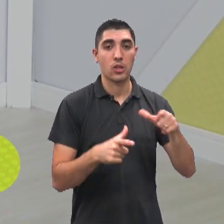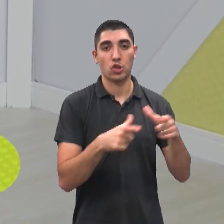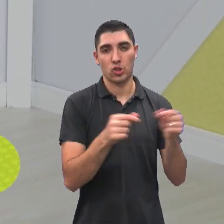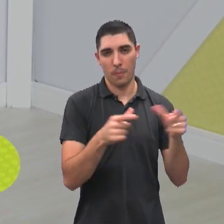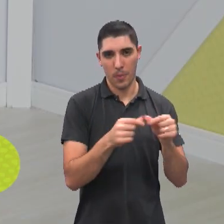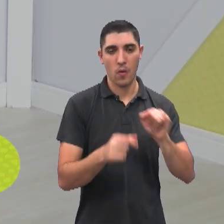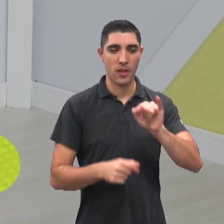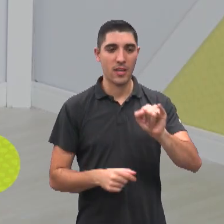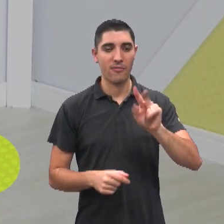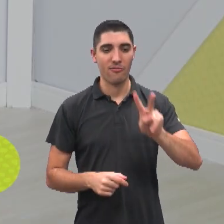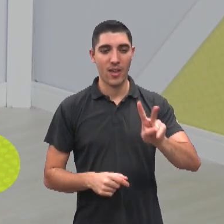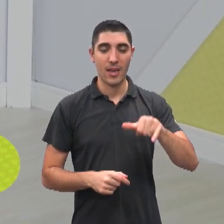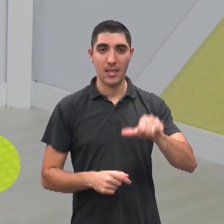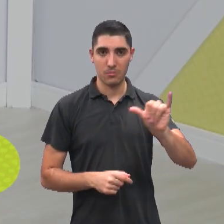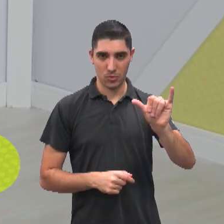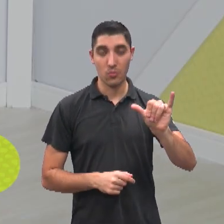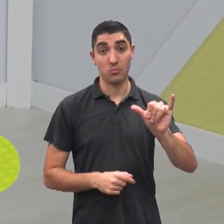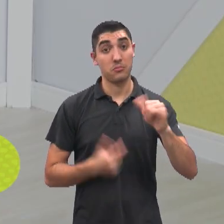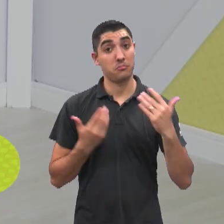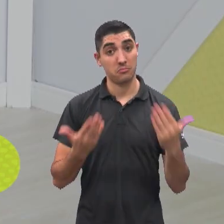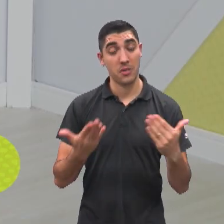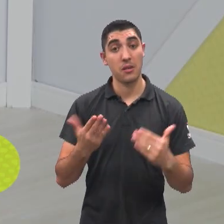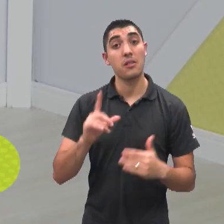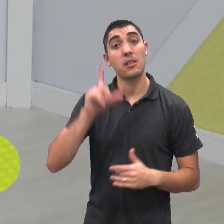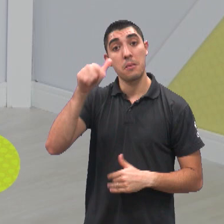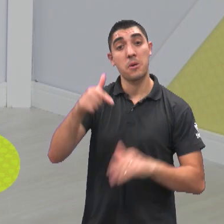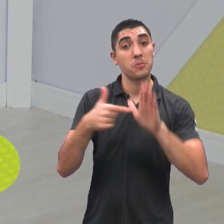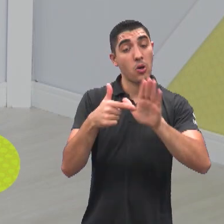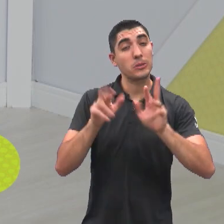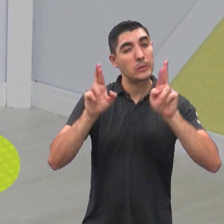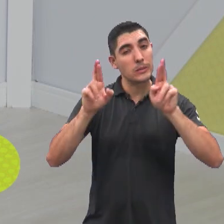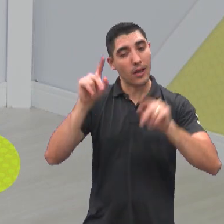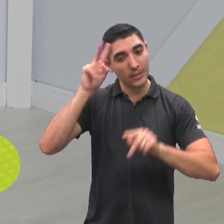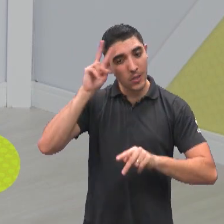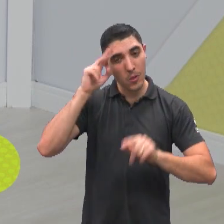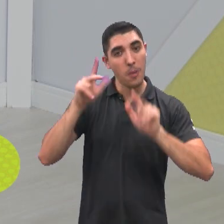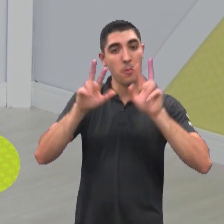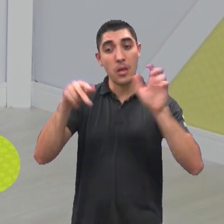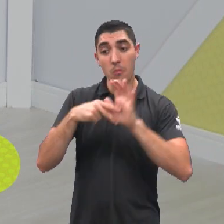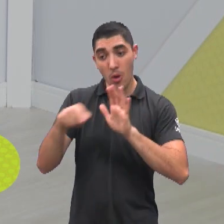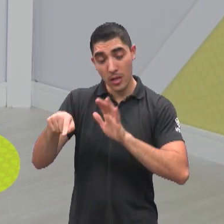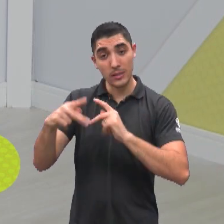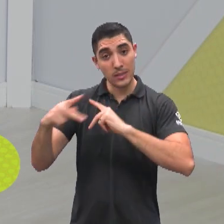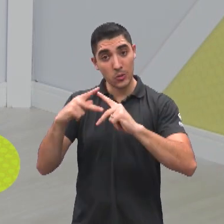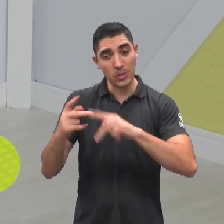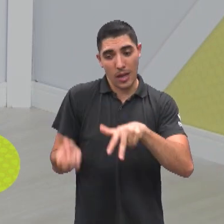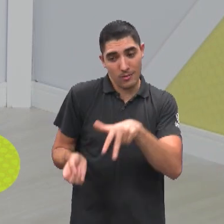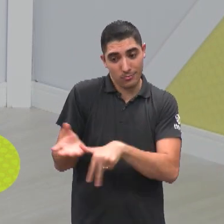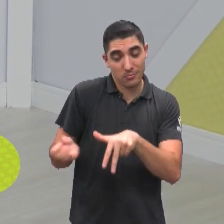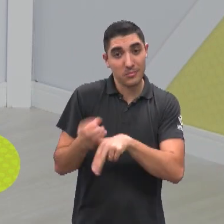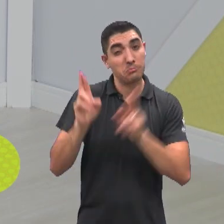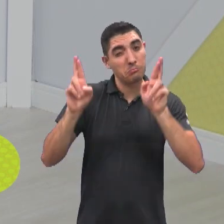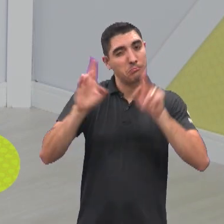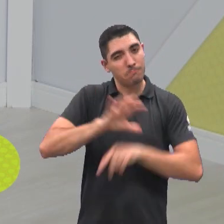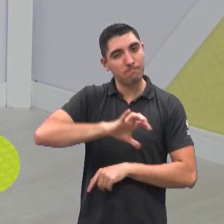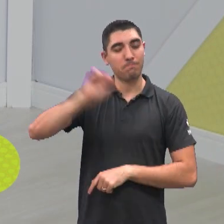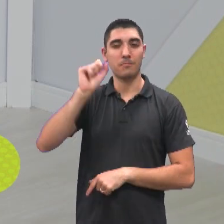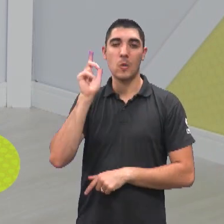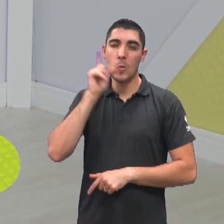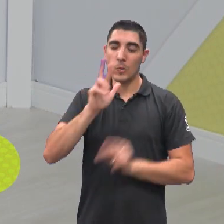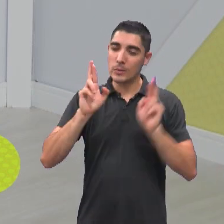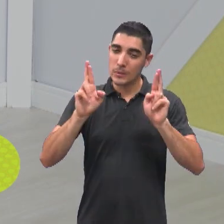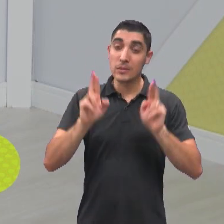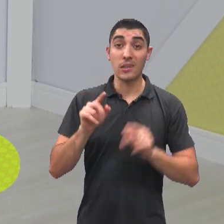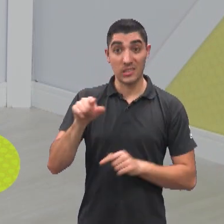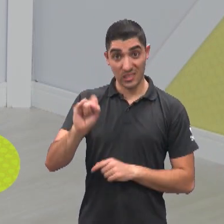claro, segunda-feira, todos os detalhes para você, quem sabe, comemorando o título de São José Instituto Athlon neste Mundial de Clubes, título que